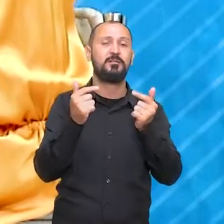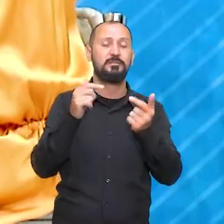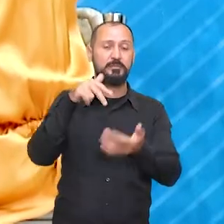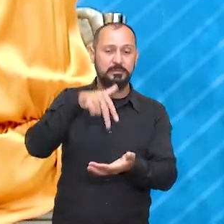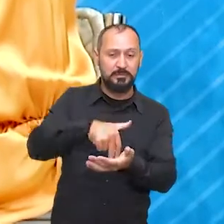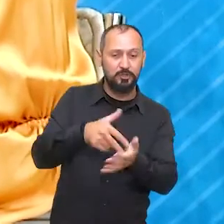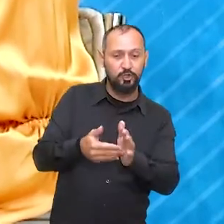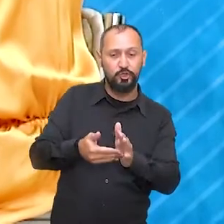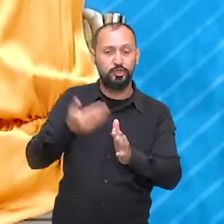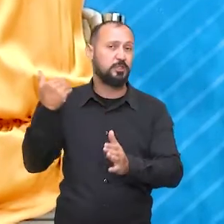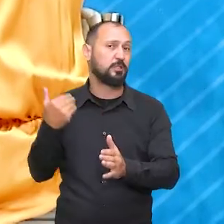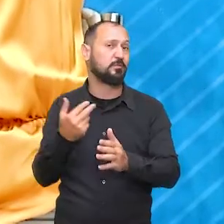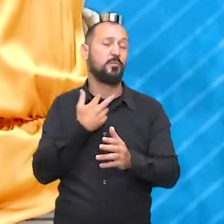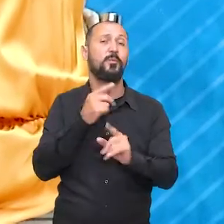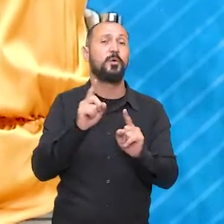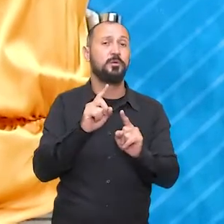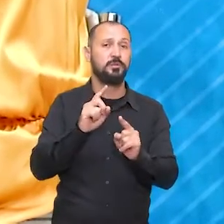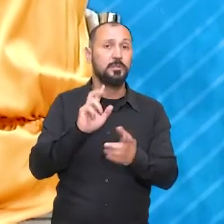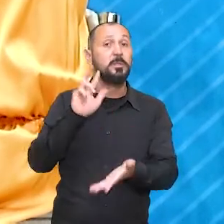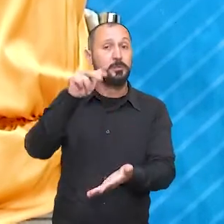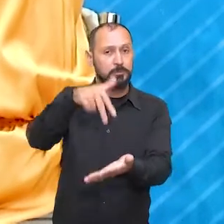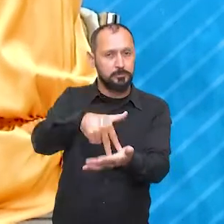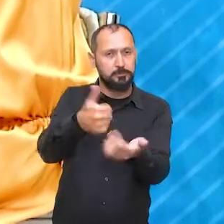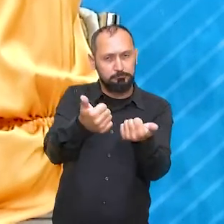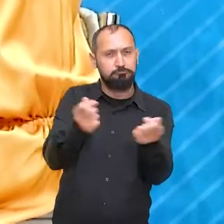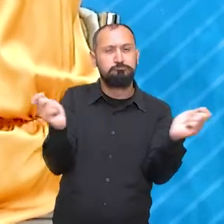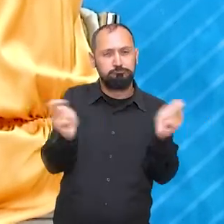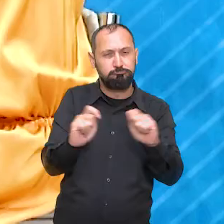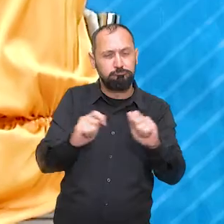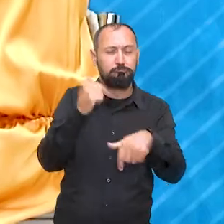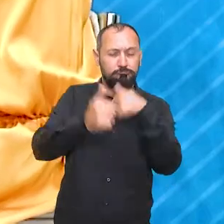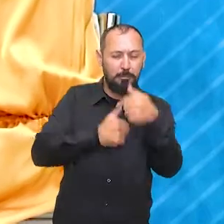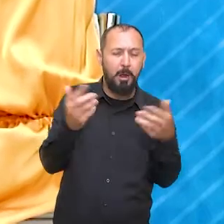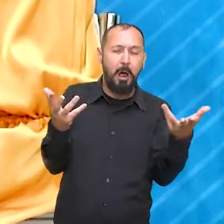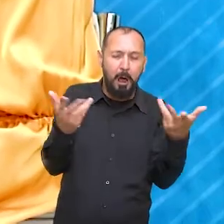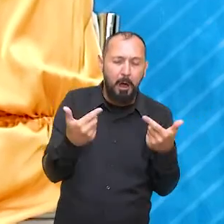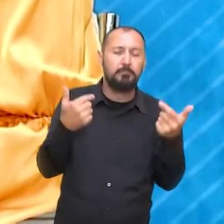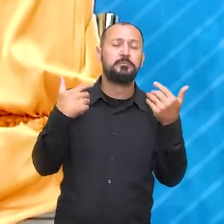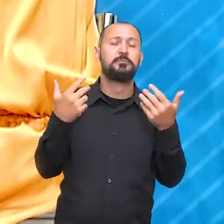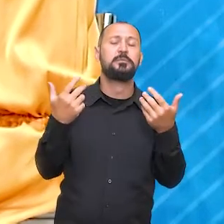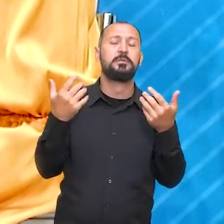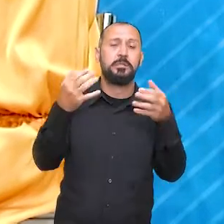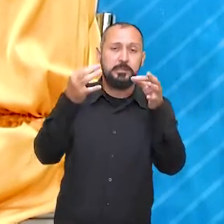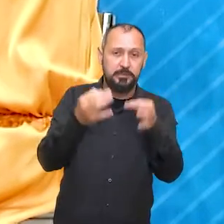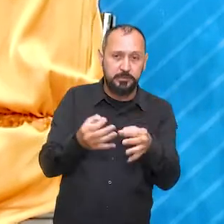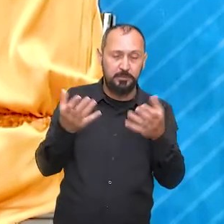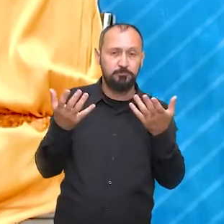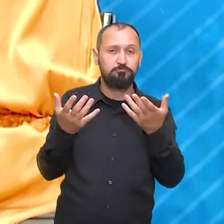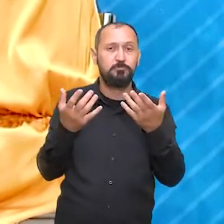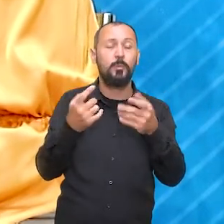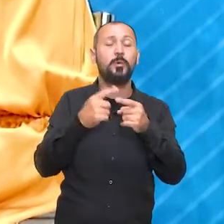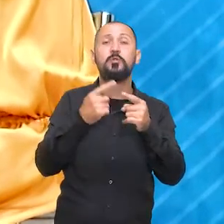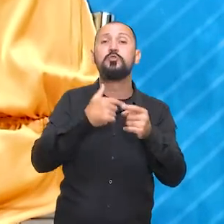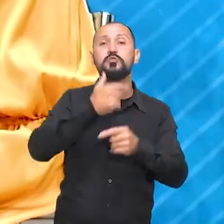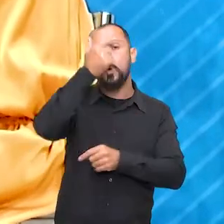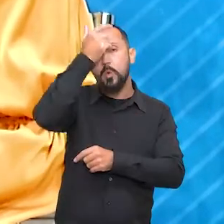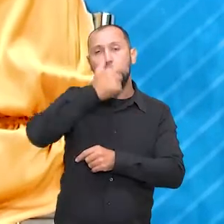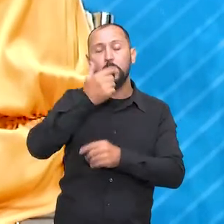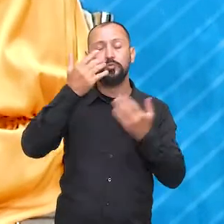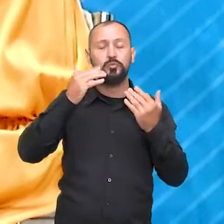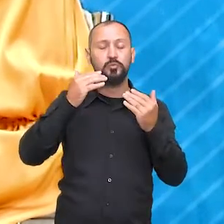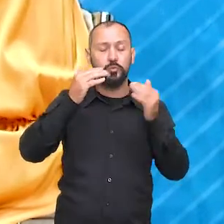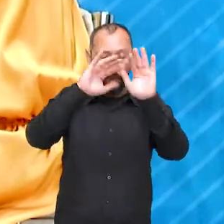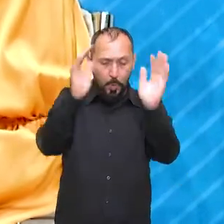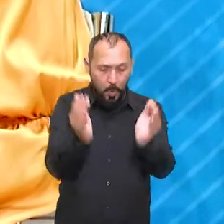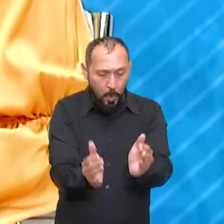nesse lugar Isso. em que a mulher, ela conquistou o seu espaço pelo seu mérito, né, porque é muito mais do que um rosto, do que